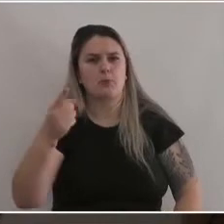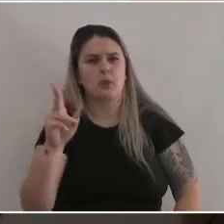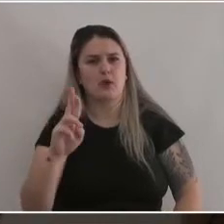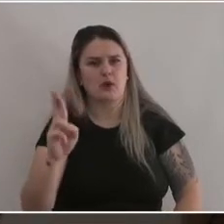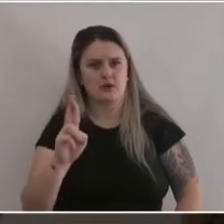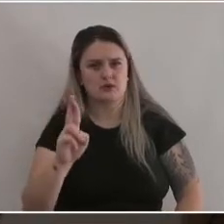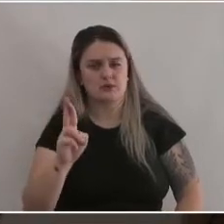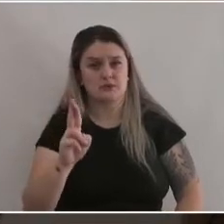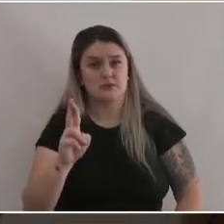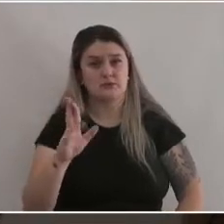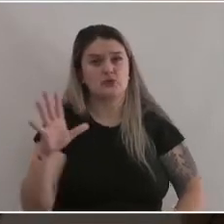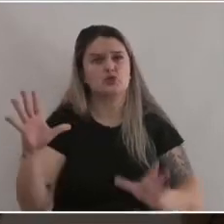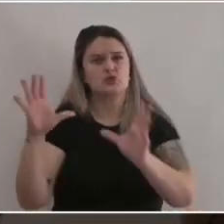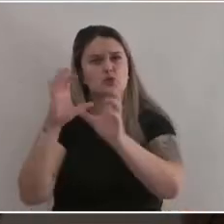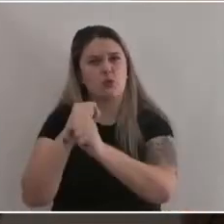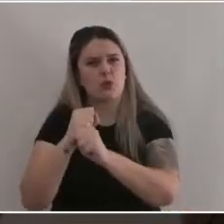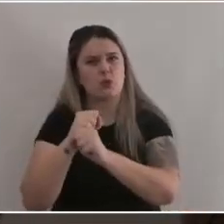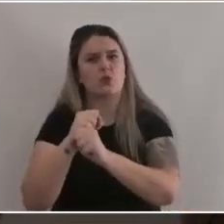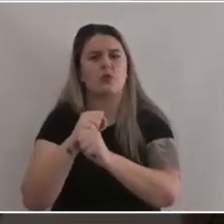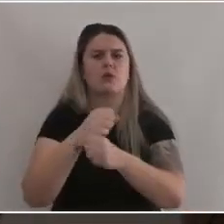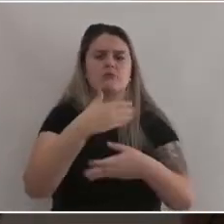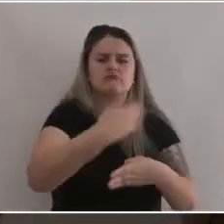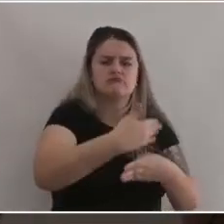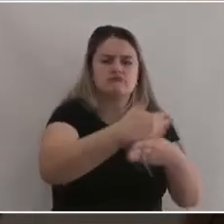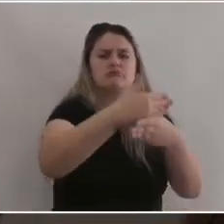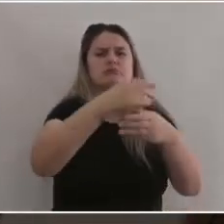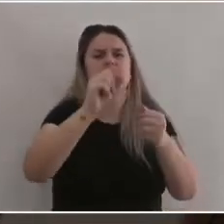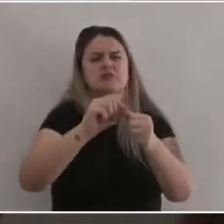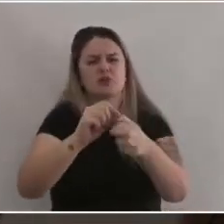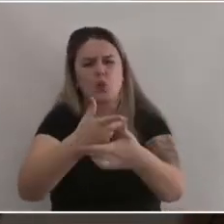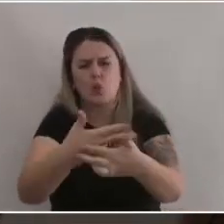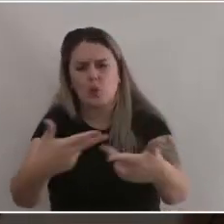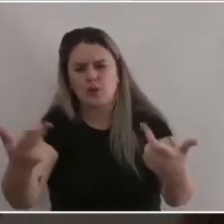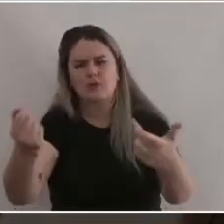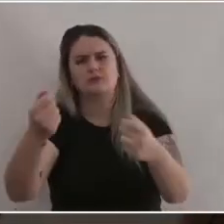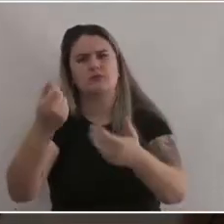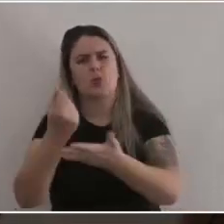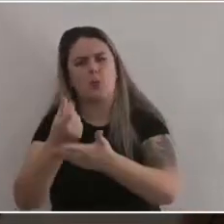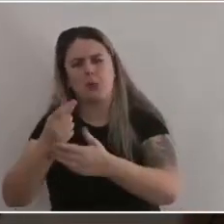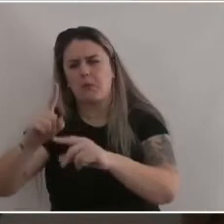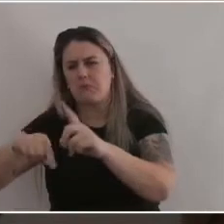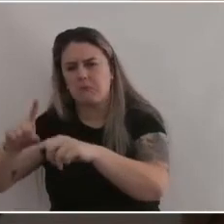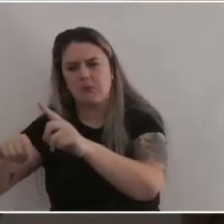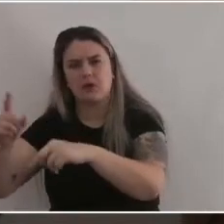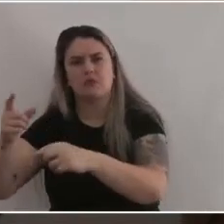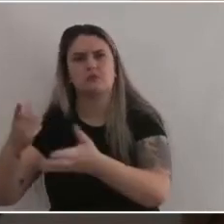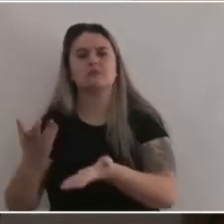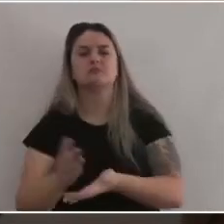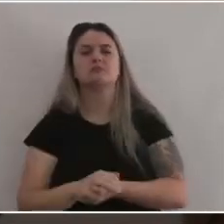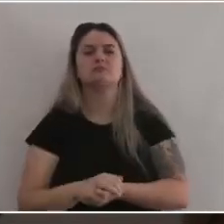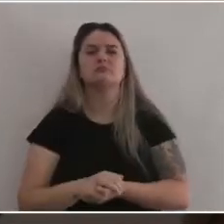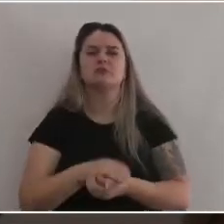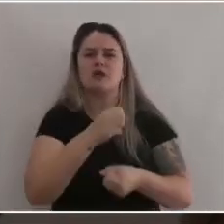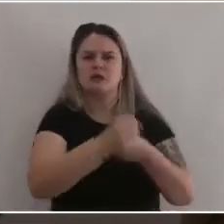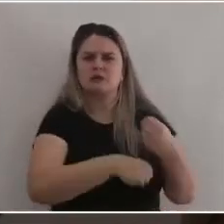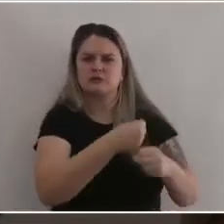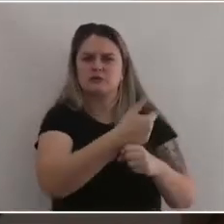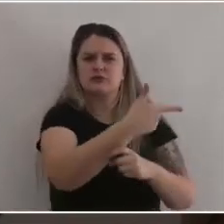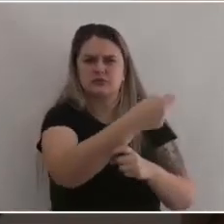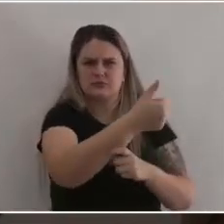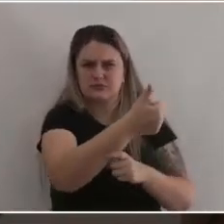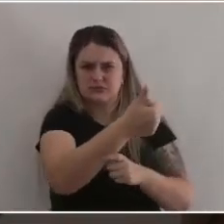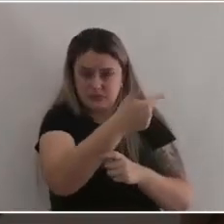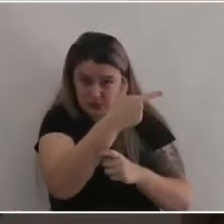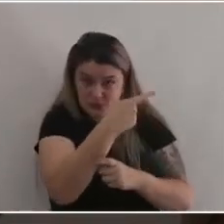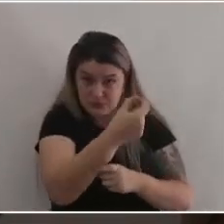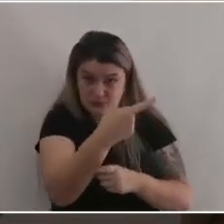1.922.000. Totalizando entre obras e instalações e móveis diversos adquiridos durante o exercício de